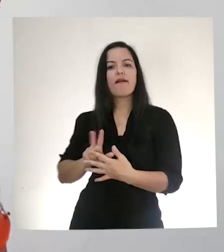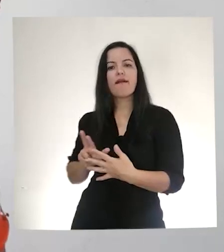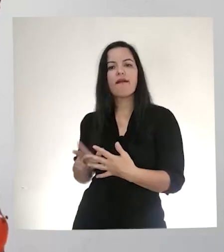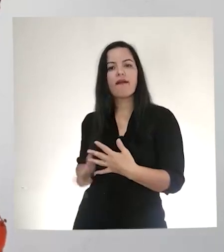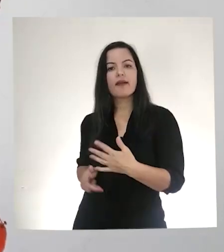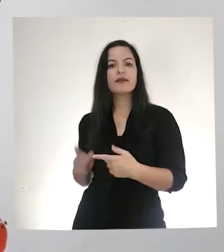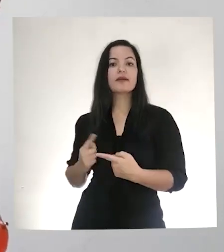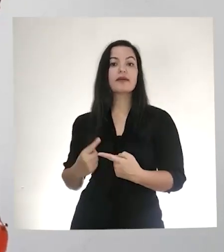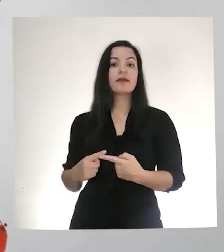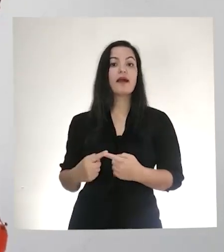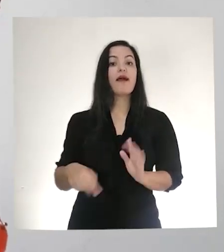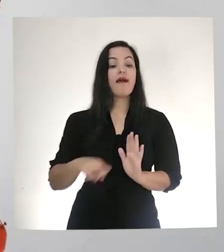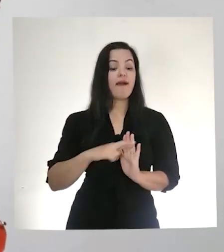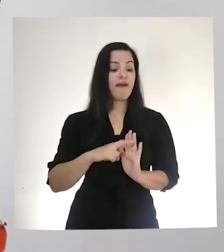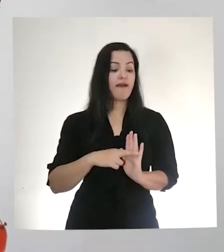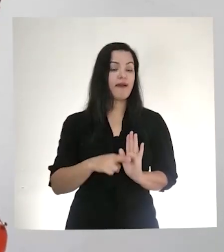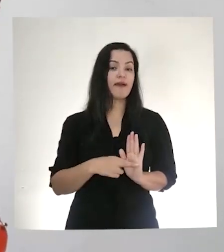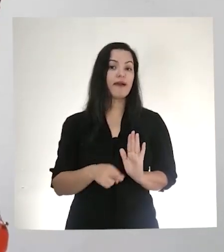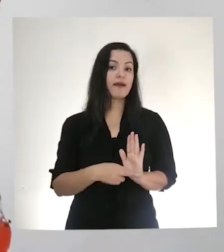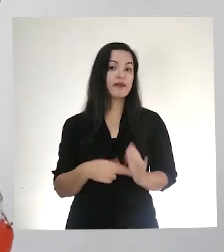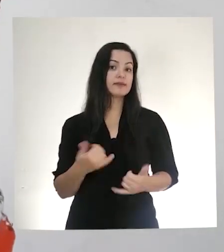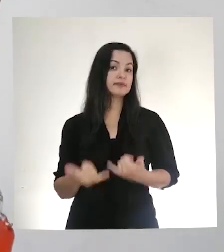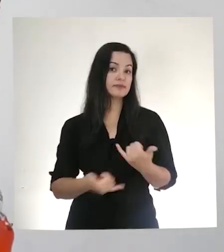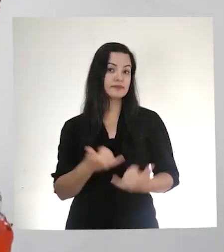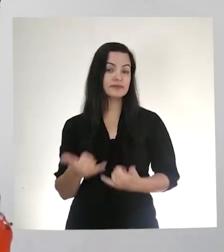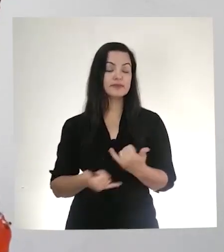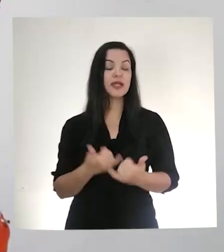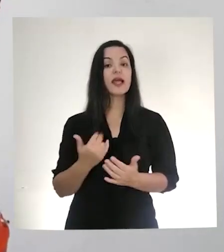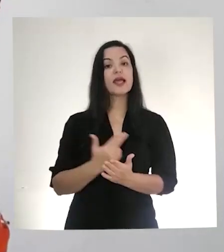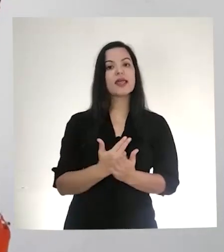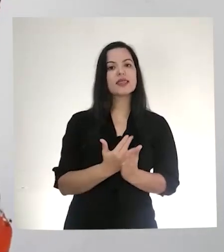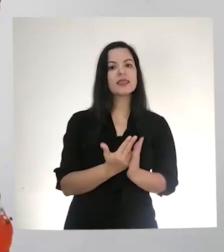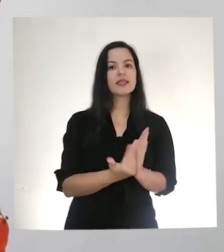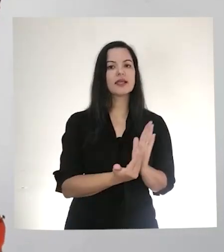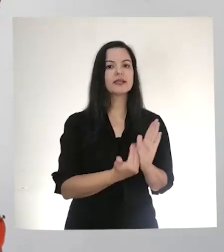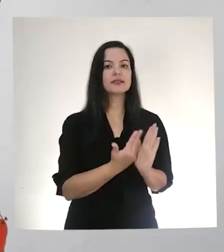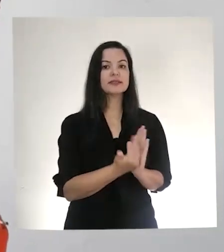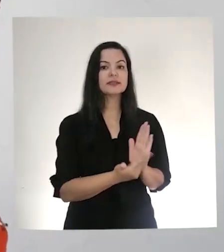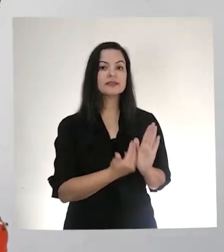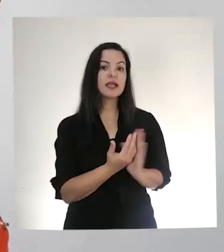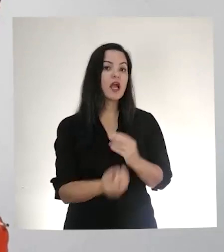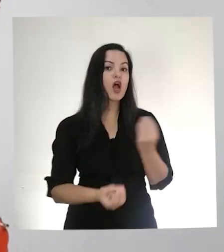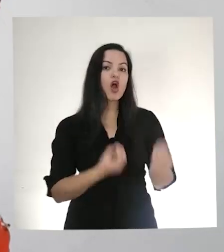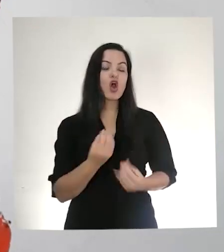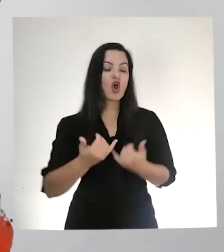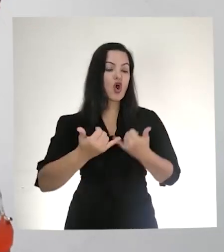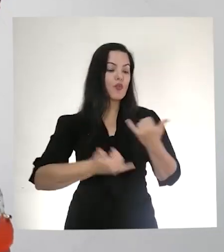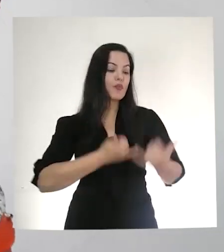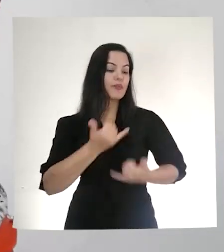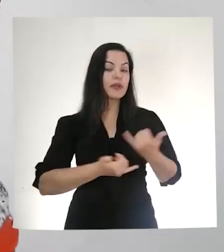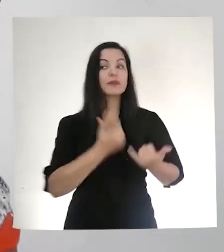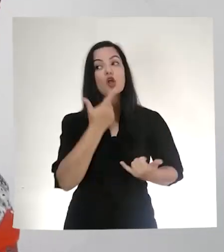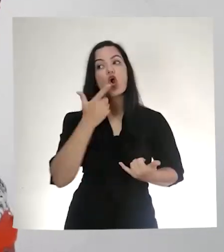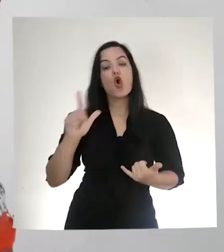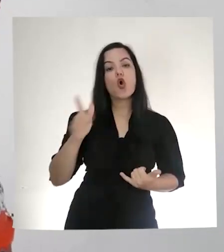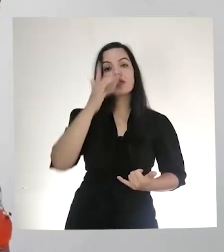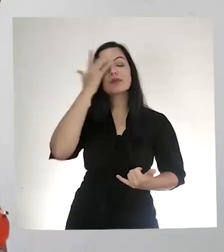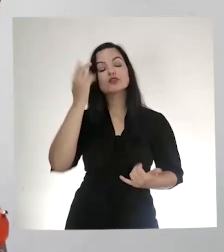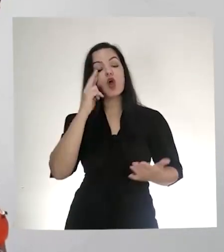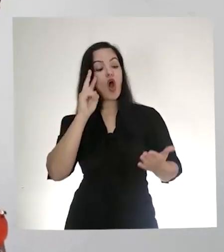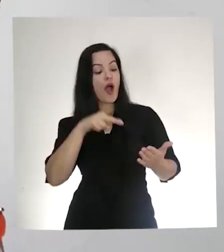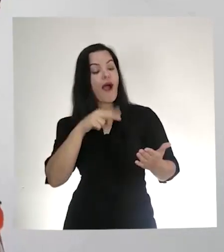características, as regras de uma brincadeira, fazermos desenhos de como se brinca, para que